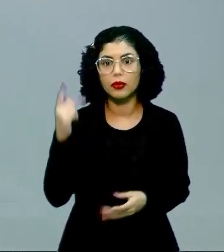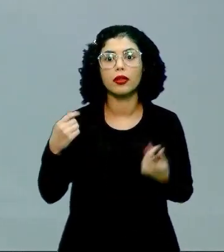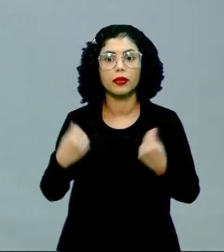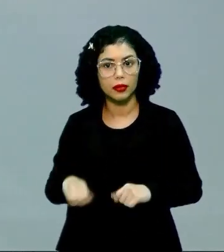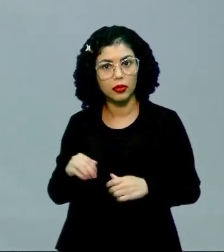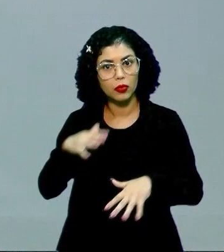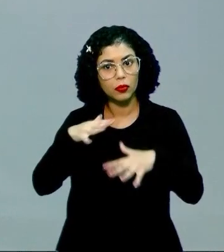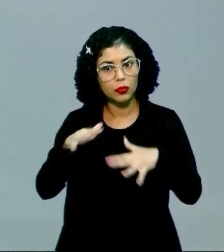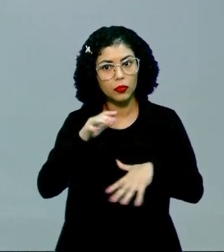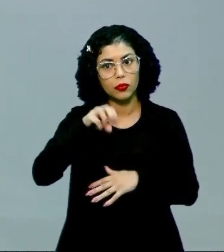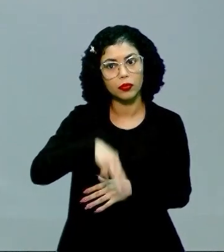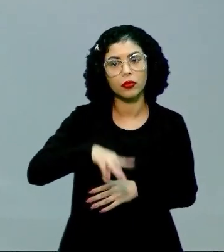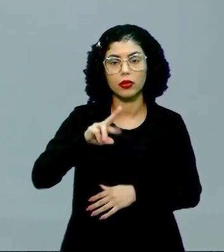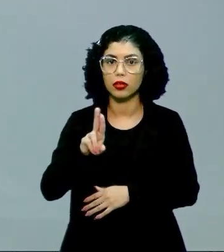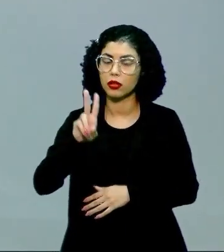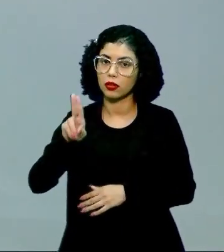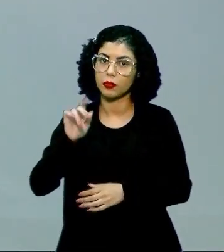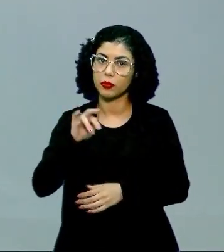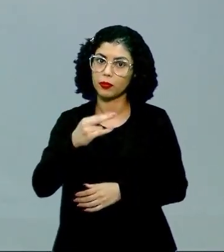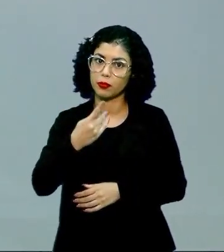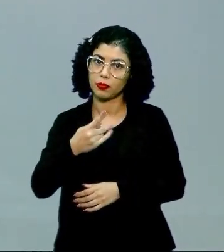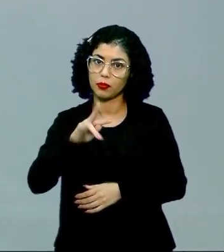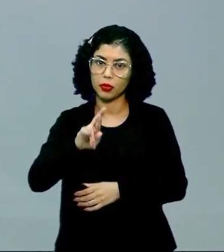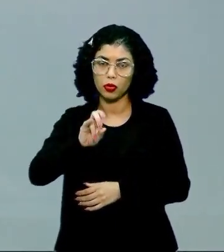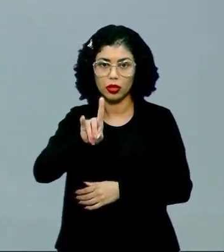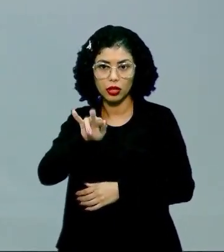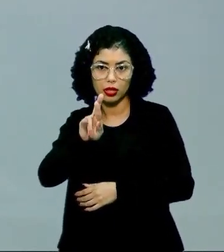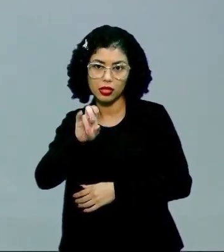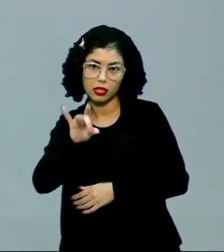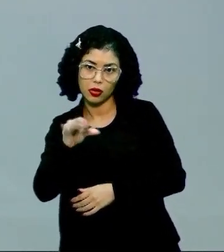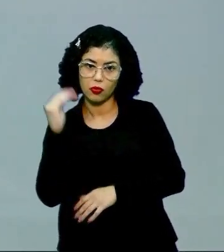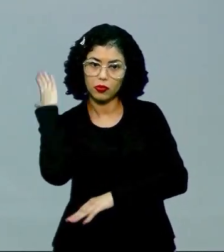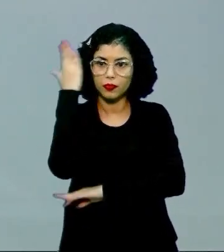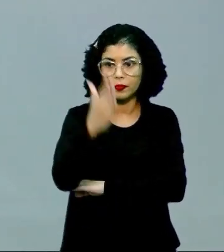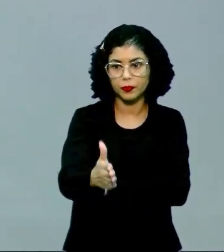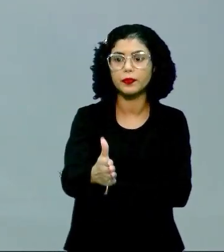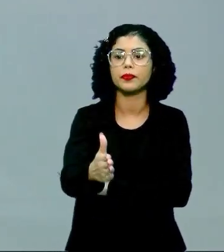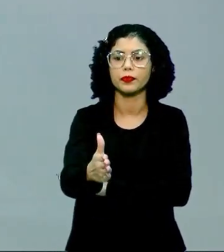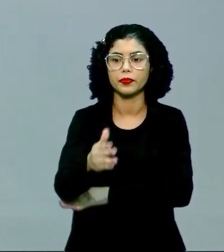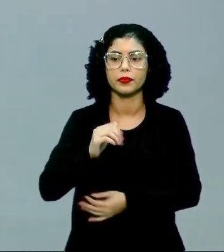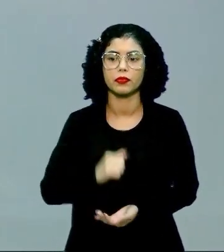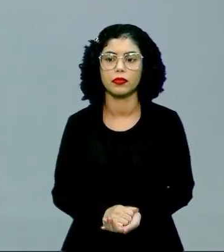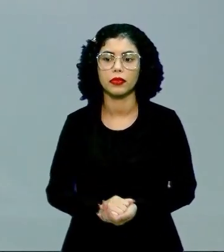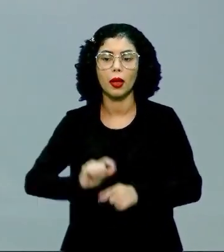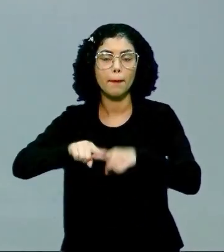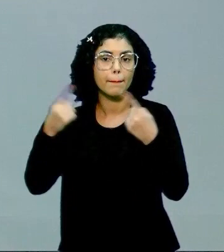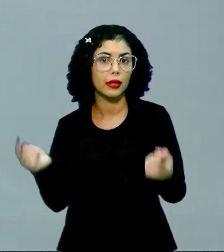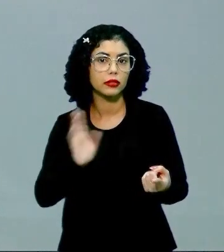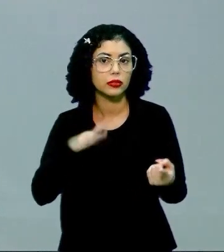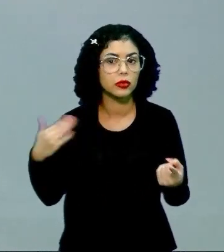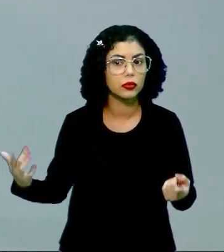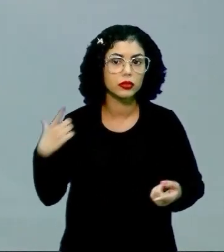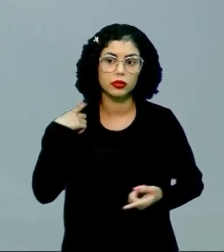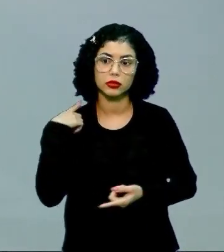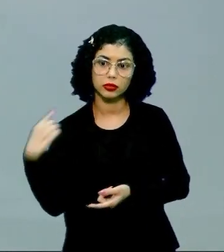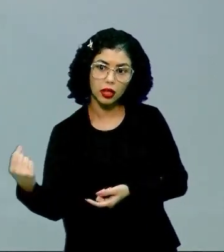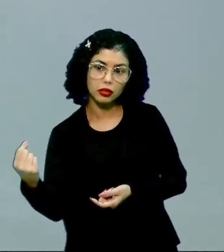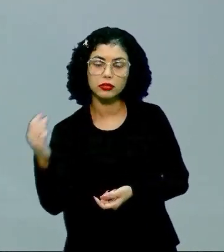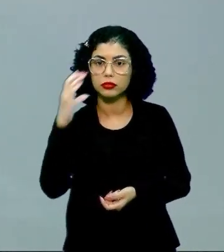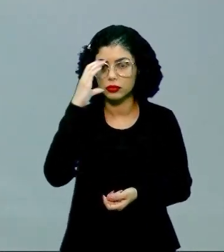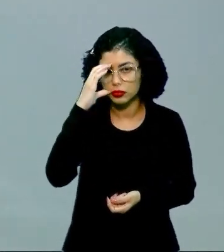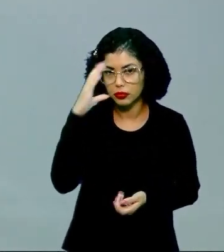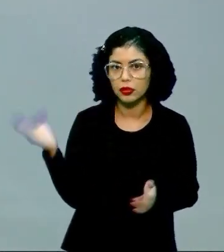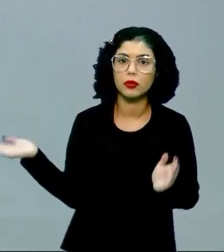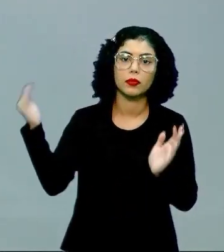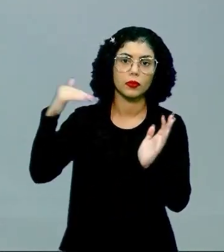indo no movimento progressivo ou seja está indo na direção da trajetória Porém quando você sai de Cruzeiro do Sul